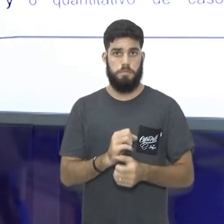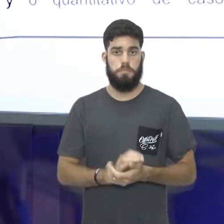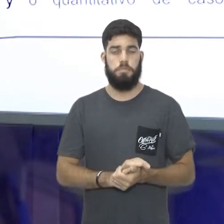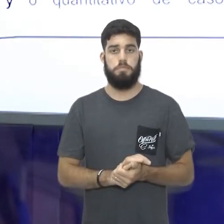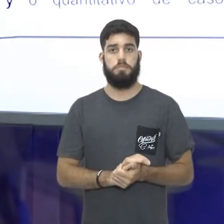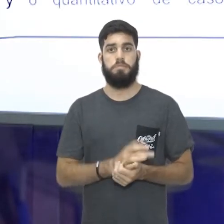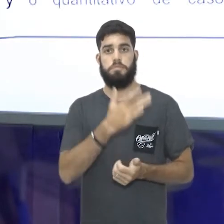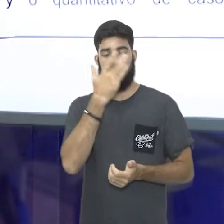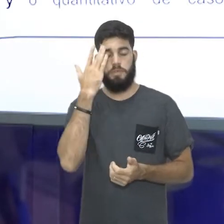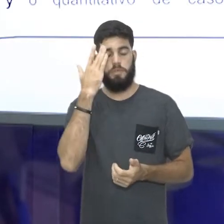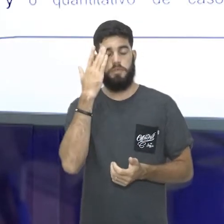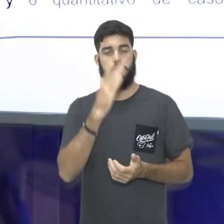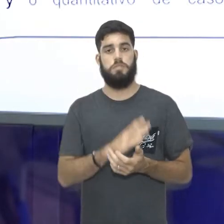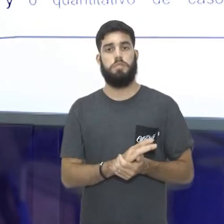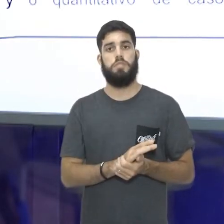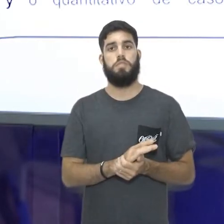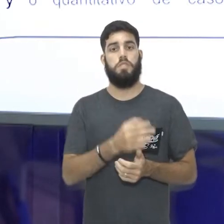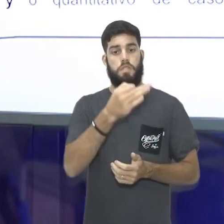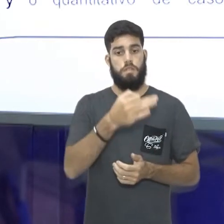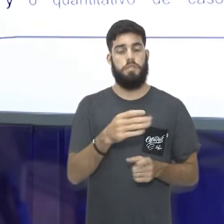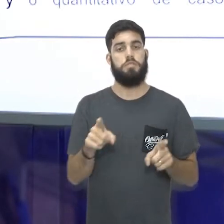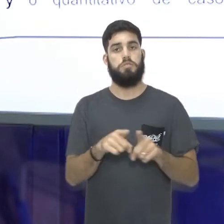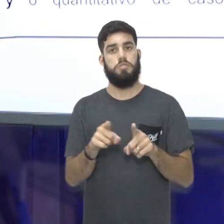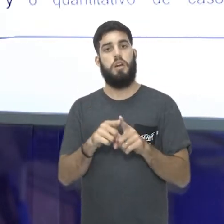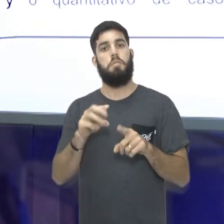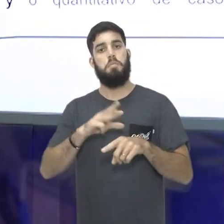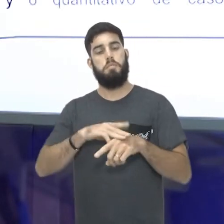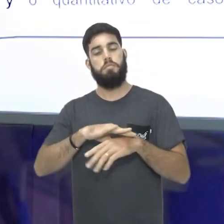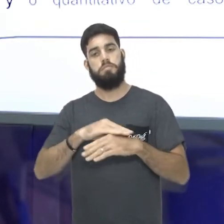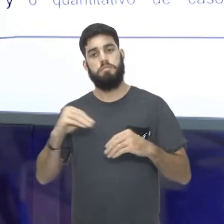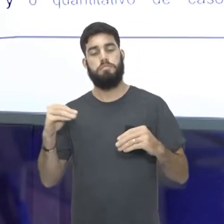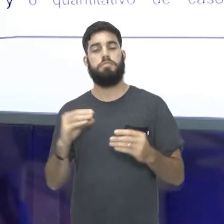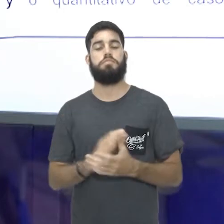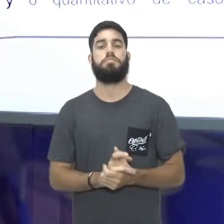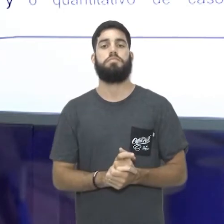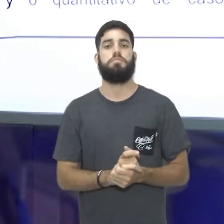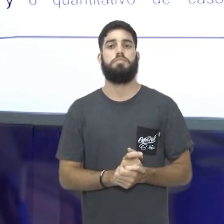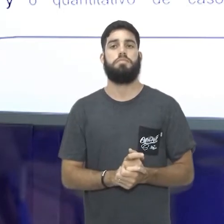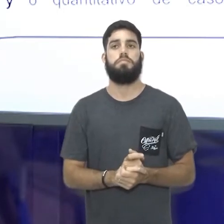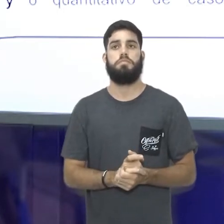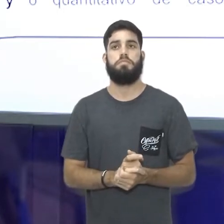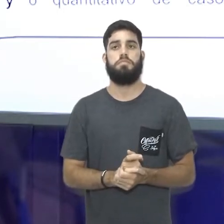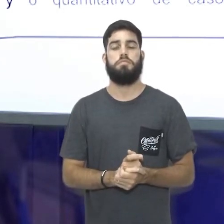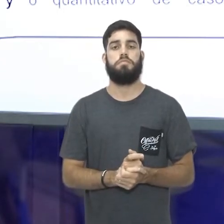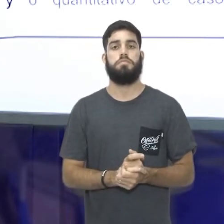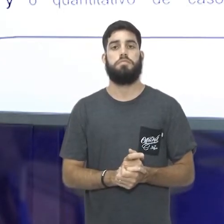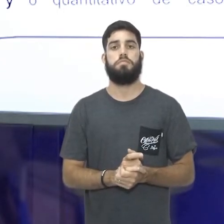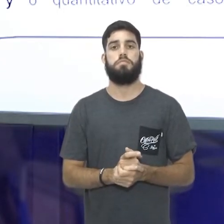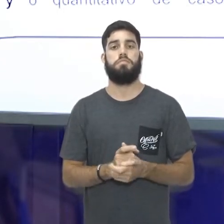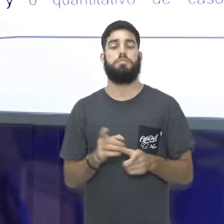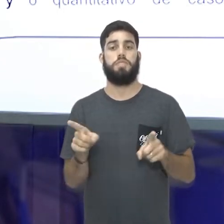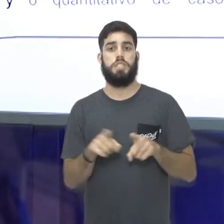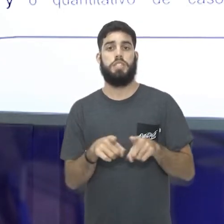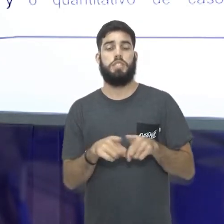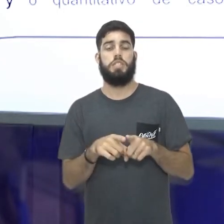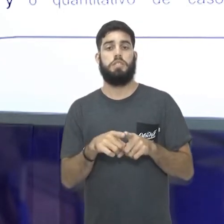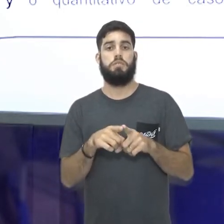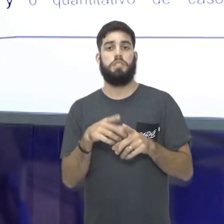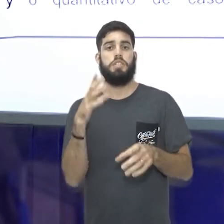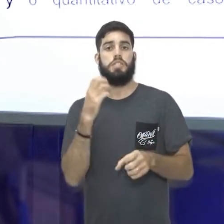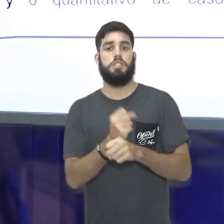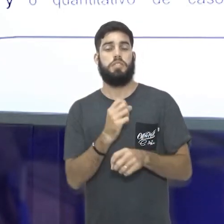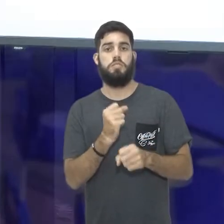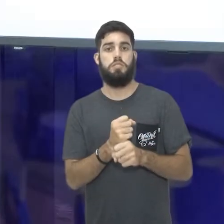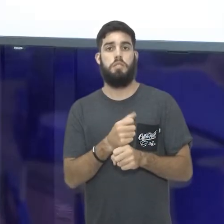e confirmados, que vai representar justamente as minhas variáveis x e y, e que essa soma vai dar um resultado